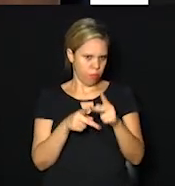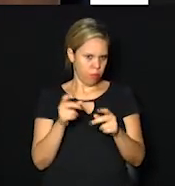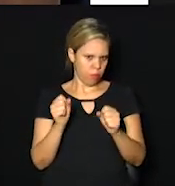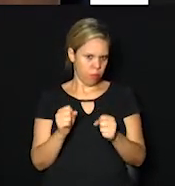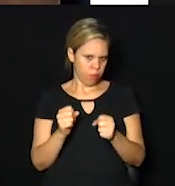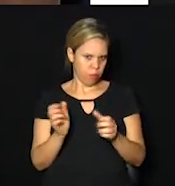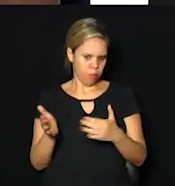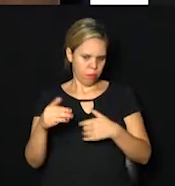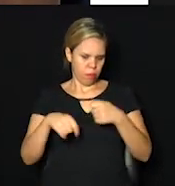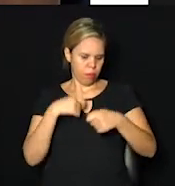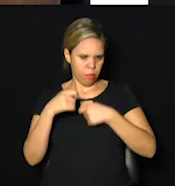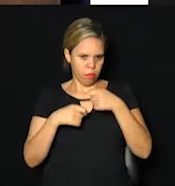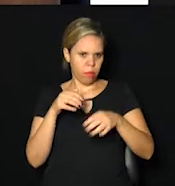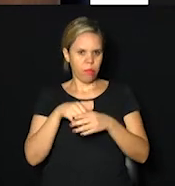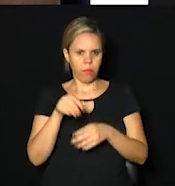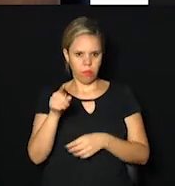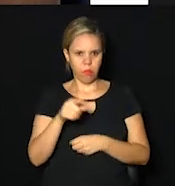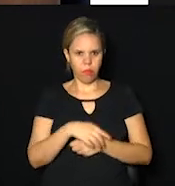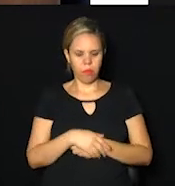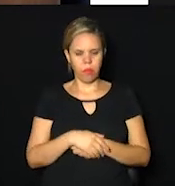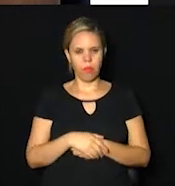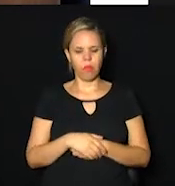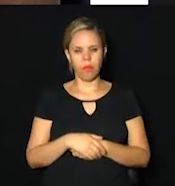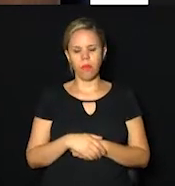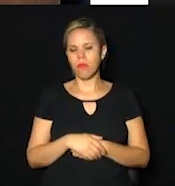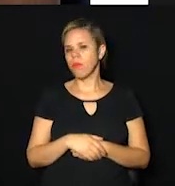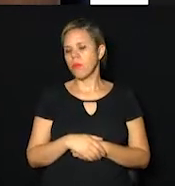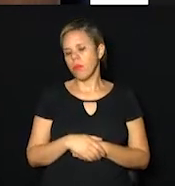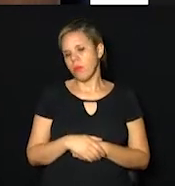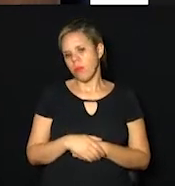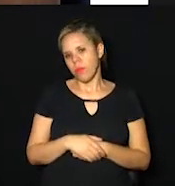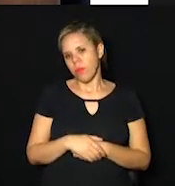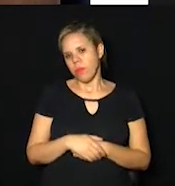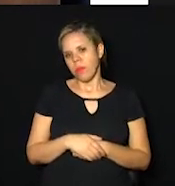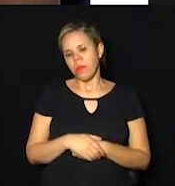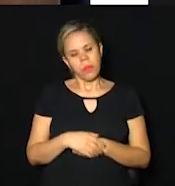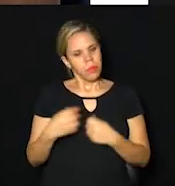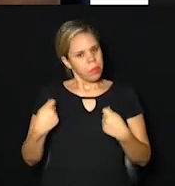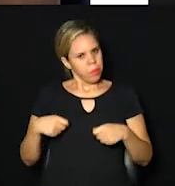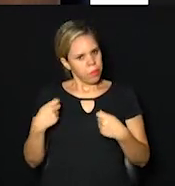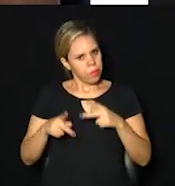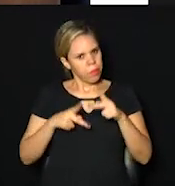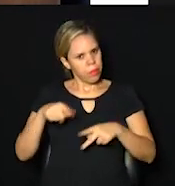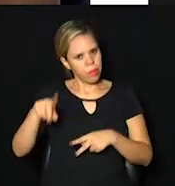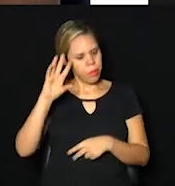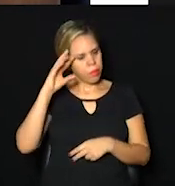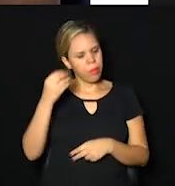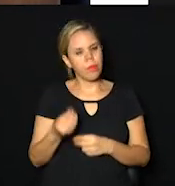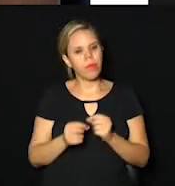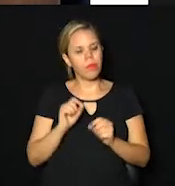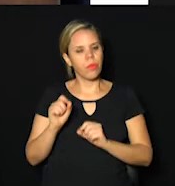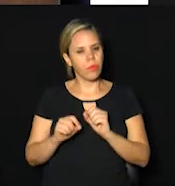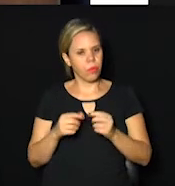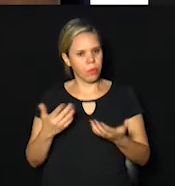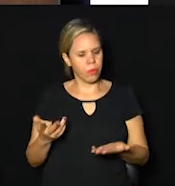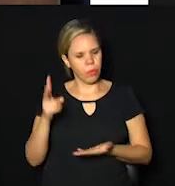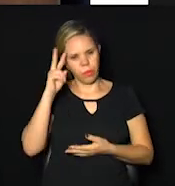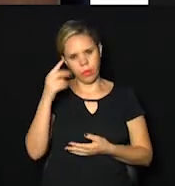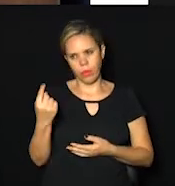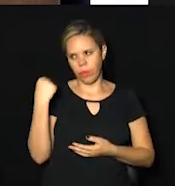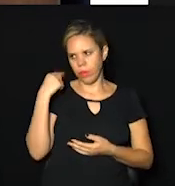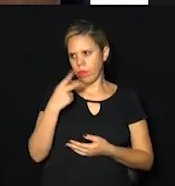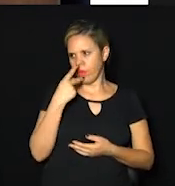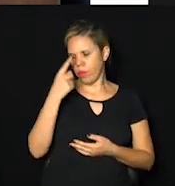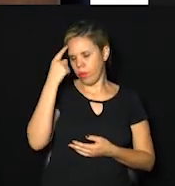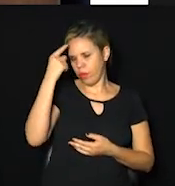cesta básica, mas vão votar em você. Só que para isso, gente, eu preciso que as pessoas entendam o que é. Lembra aquilo que eu estava falando sobre as